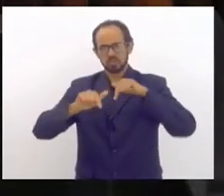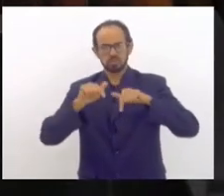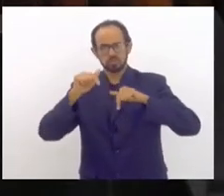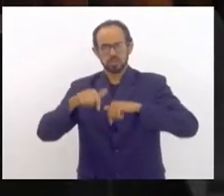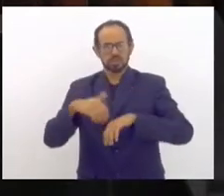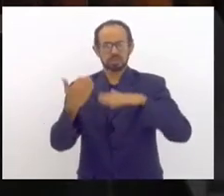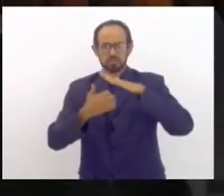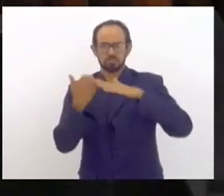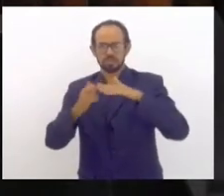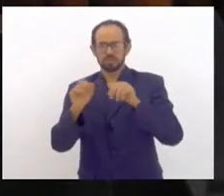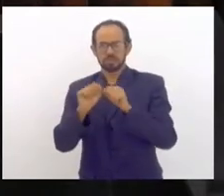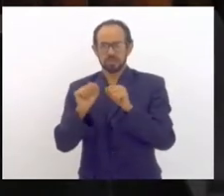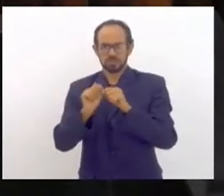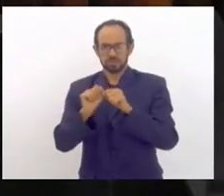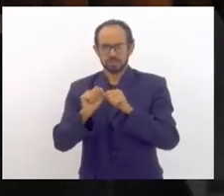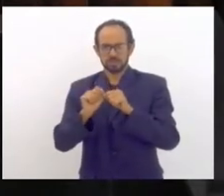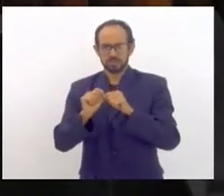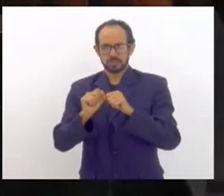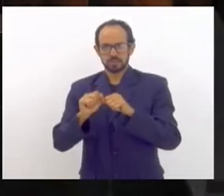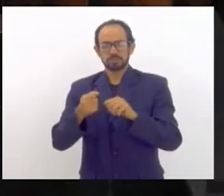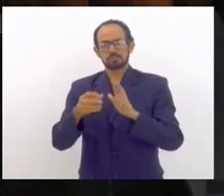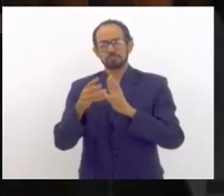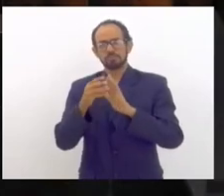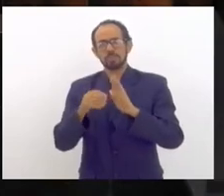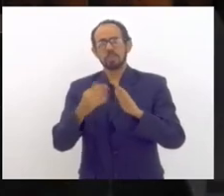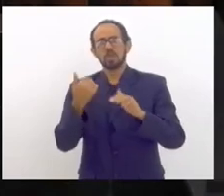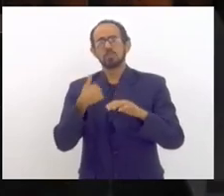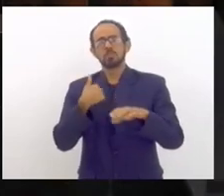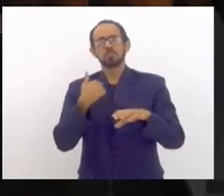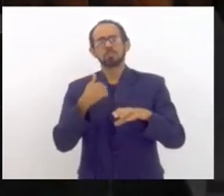prestando. Protocolei nessa casa aqui, tia Ju,